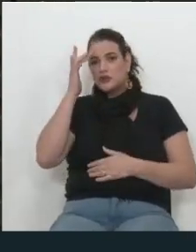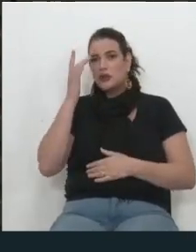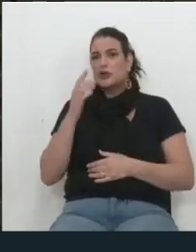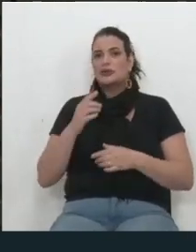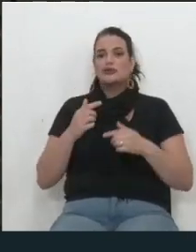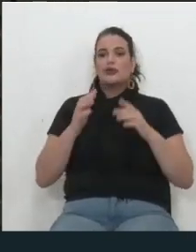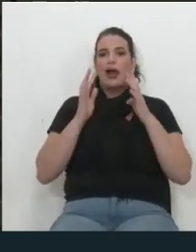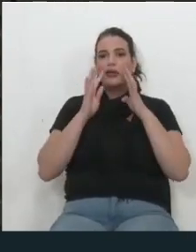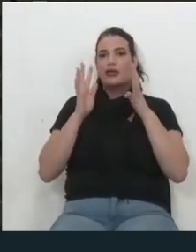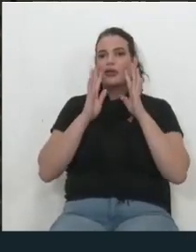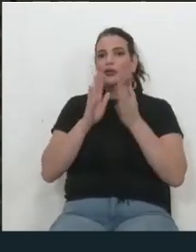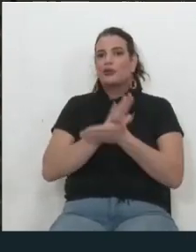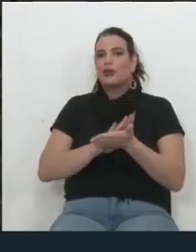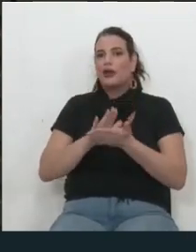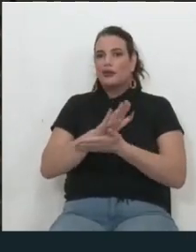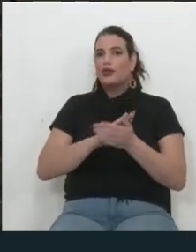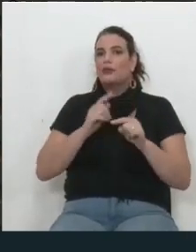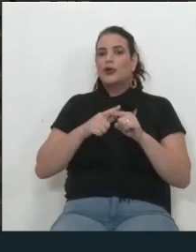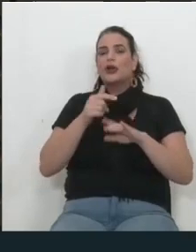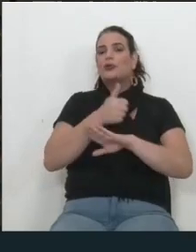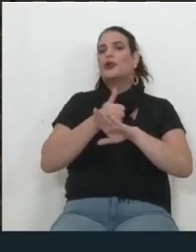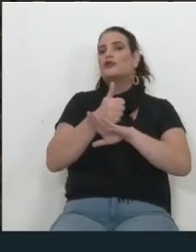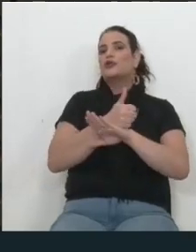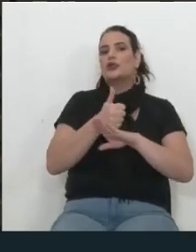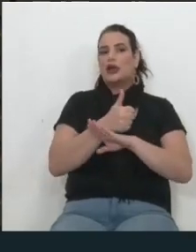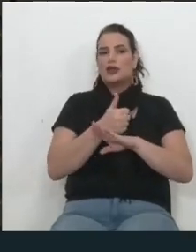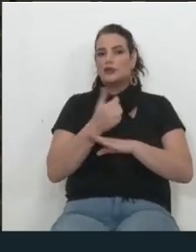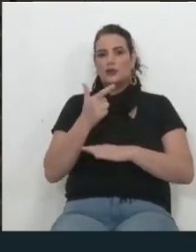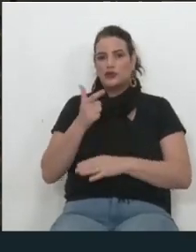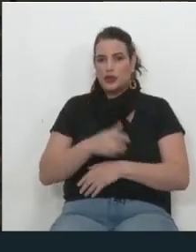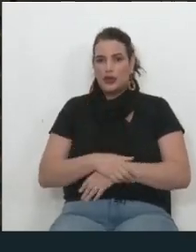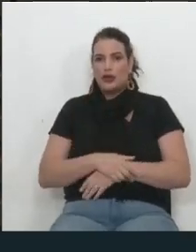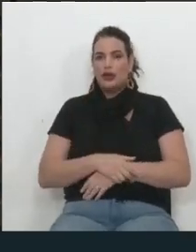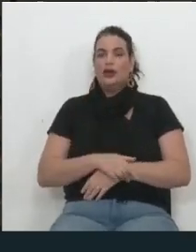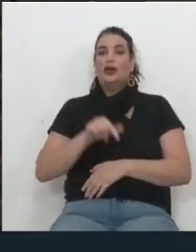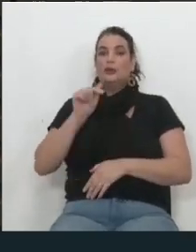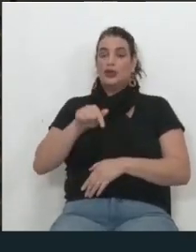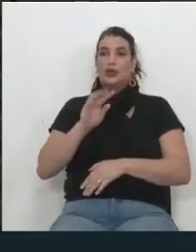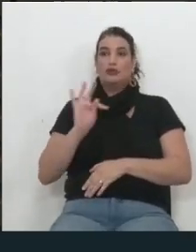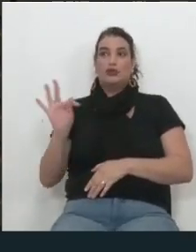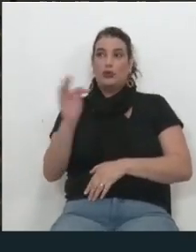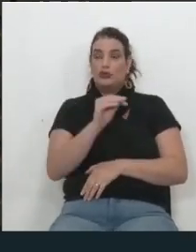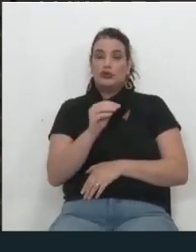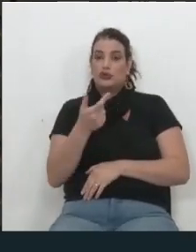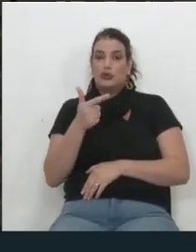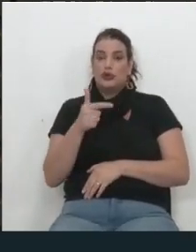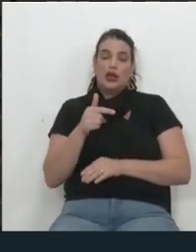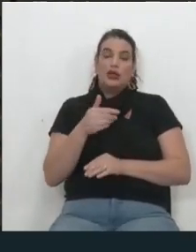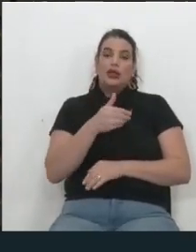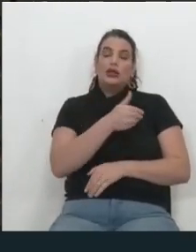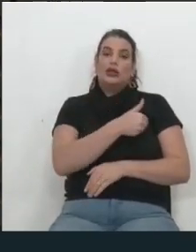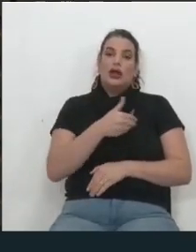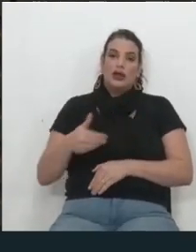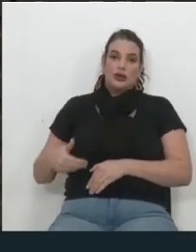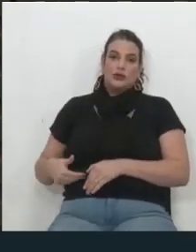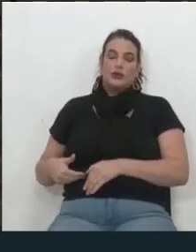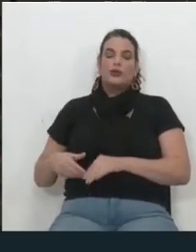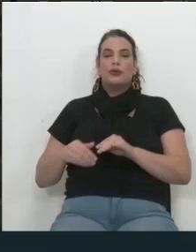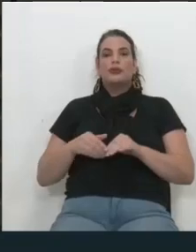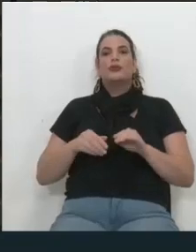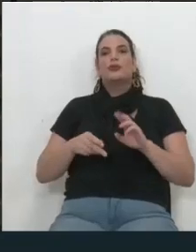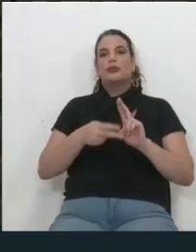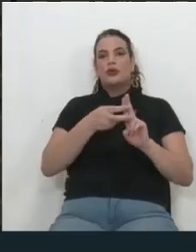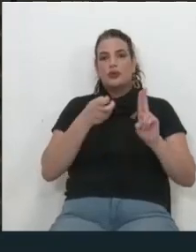nem todos os profissionais habilitados temos na rede pública. Então a prefeitura, o prefeito, o próprio